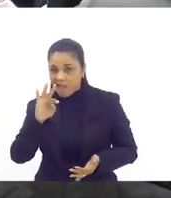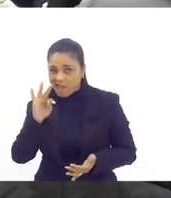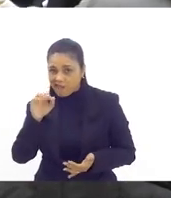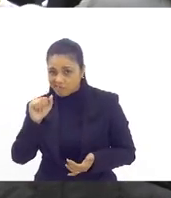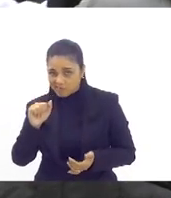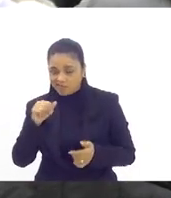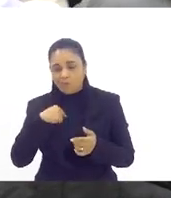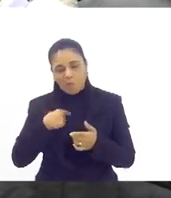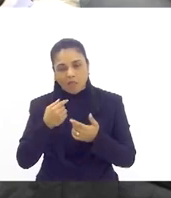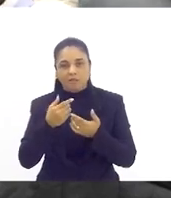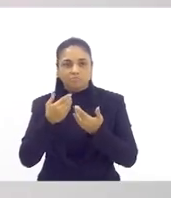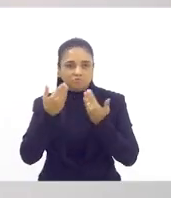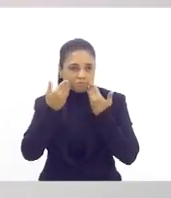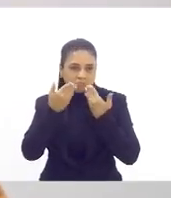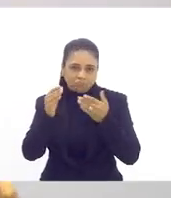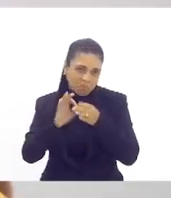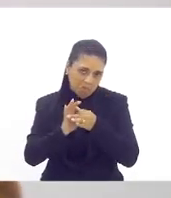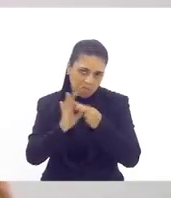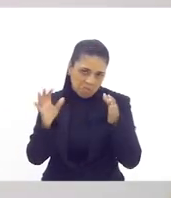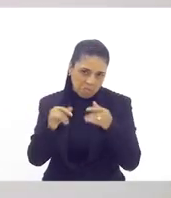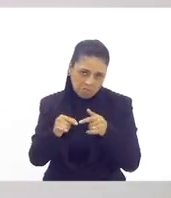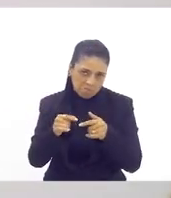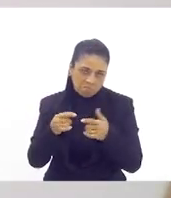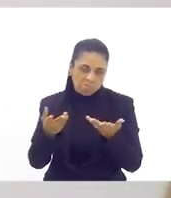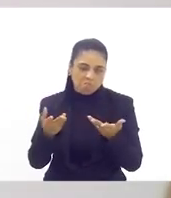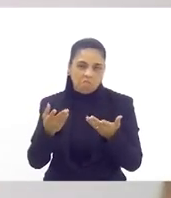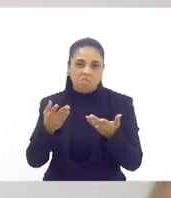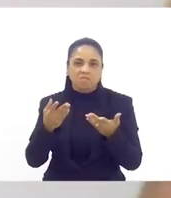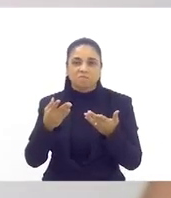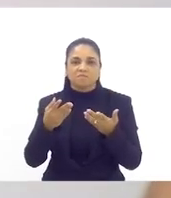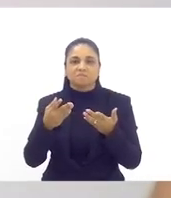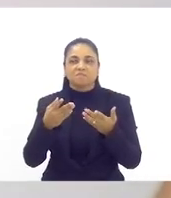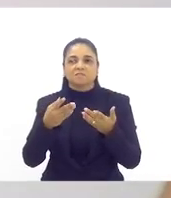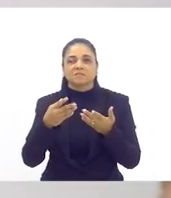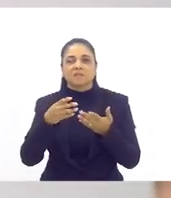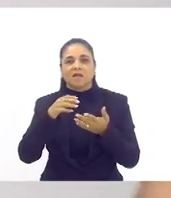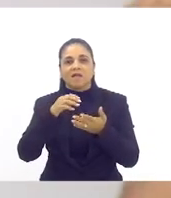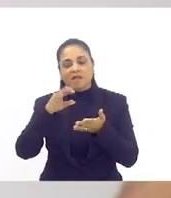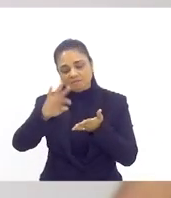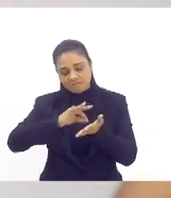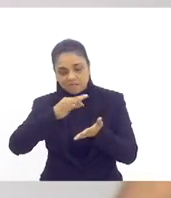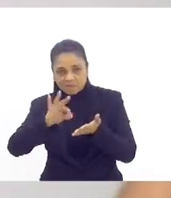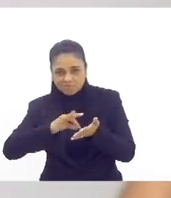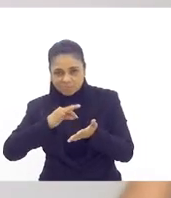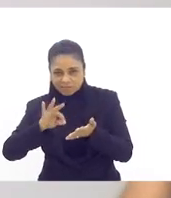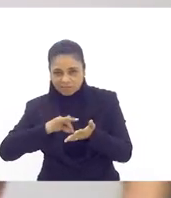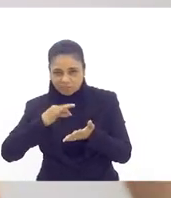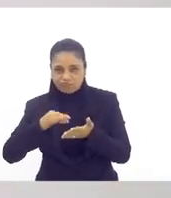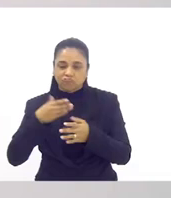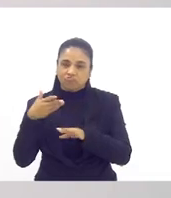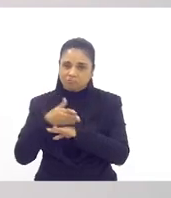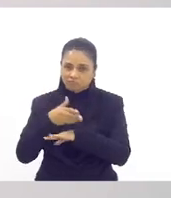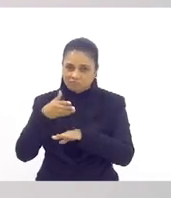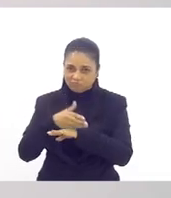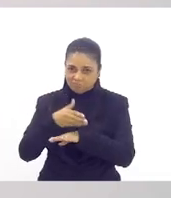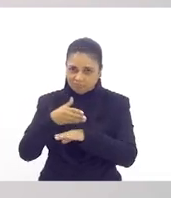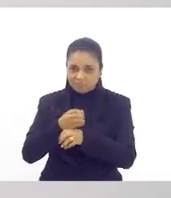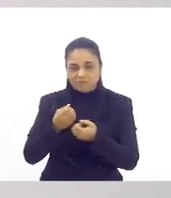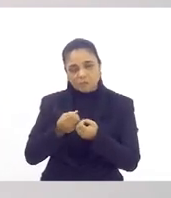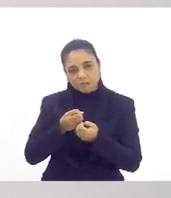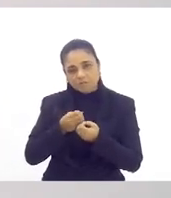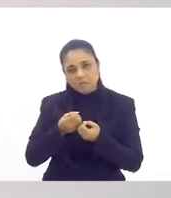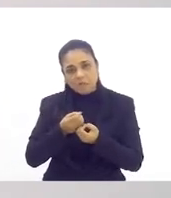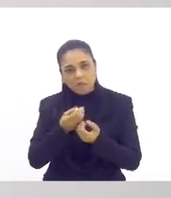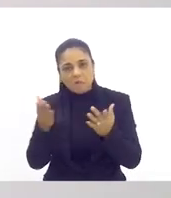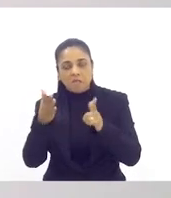está disponível para todas as pessoas possam a gente tá aí só vai colher assinatura de todos aqueles que participaram para disponibilizar também